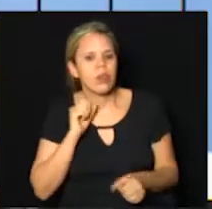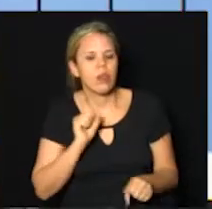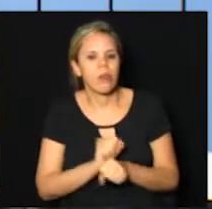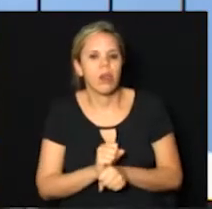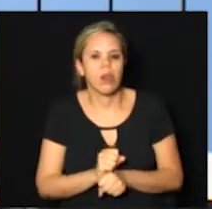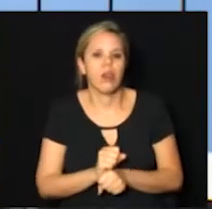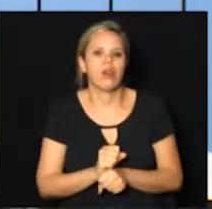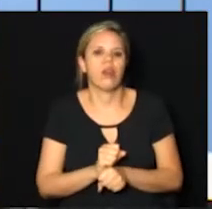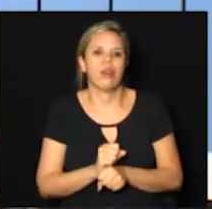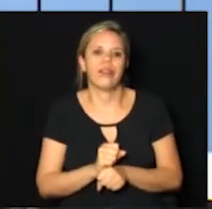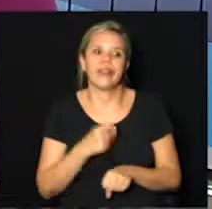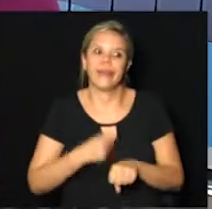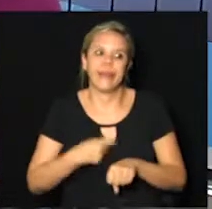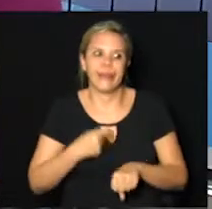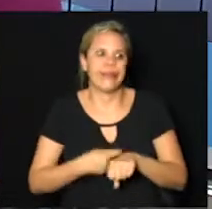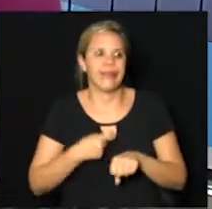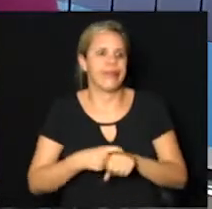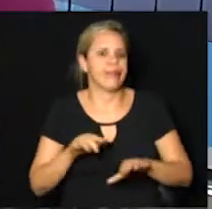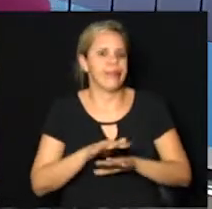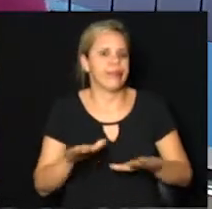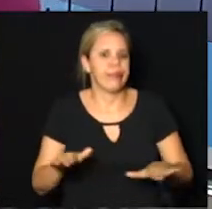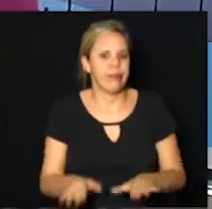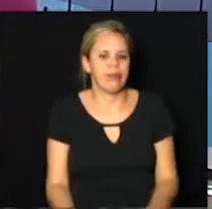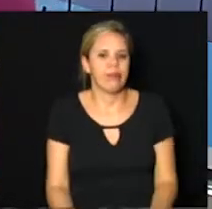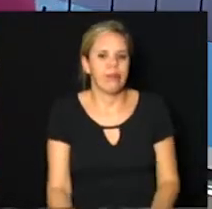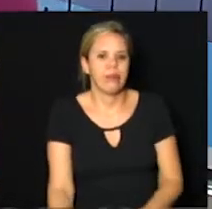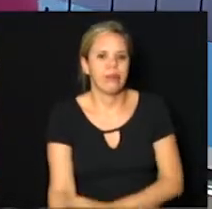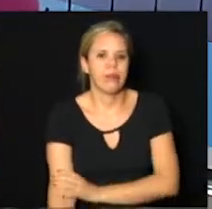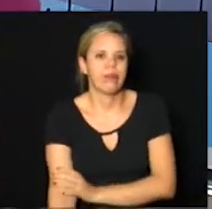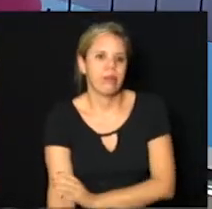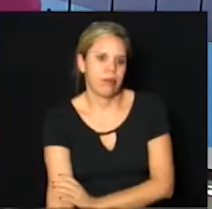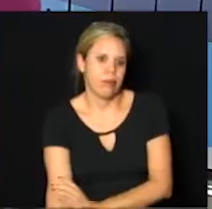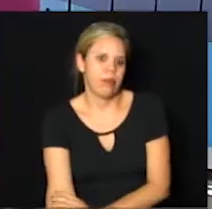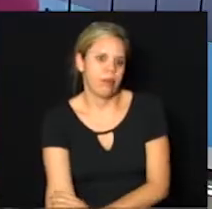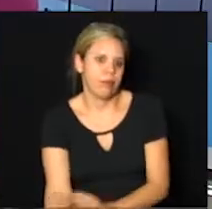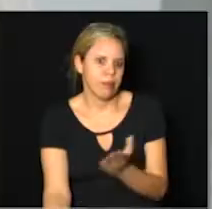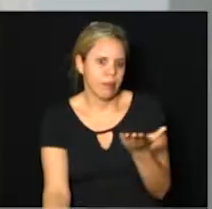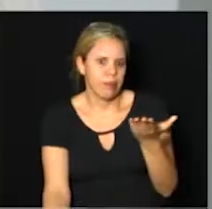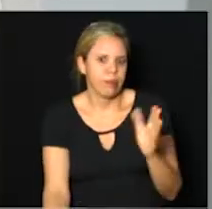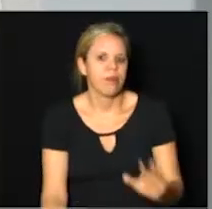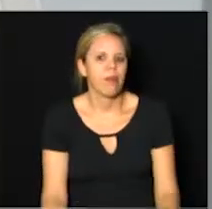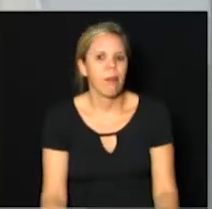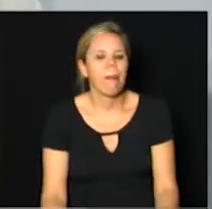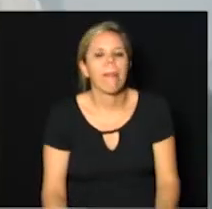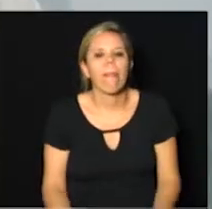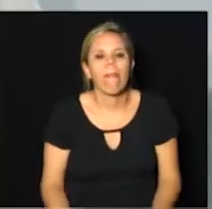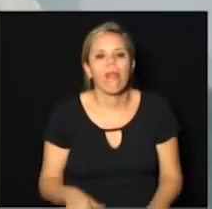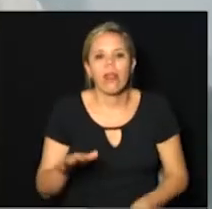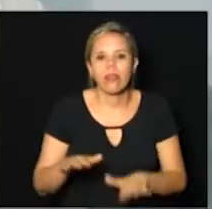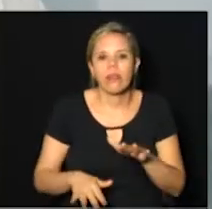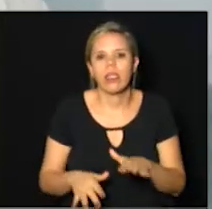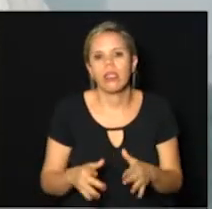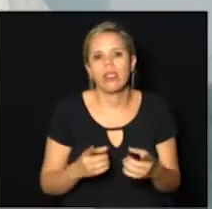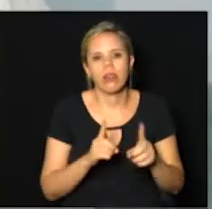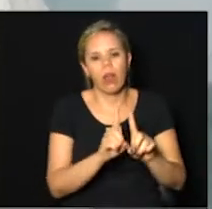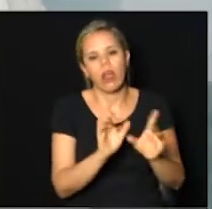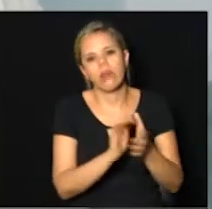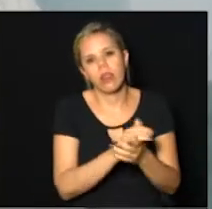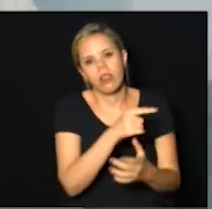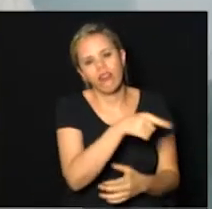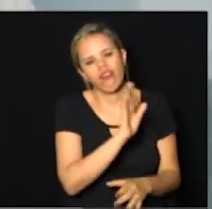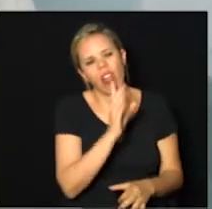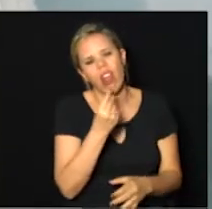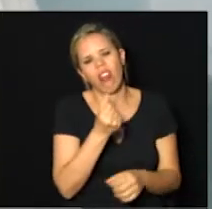cabeça. É, isso. Então, às vezes, mesmo num casamento, né? Poxa, já tô casada há